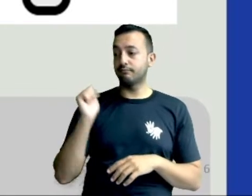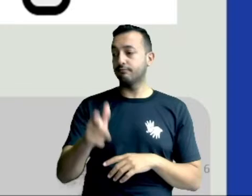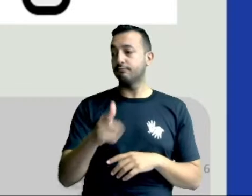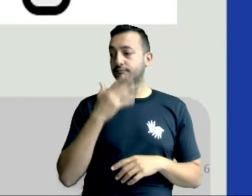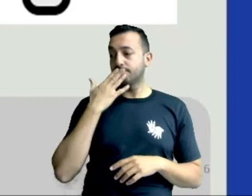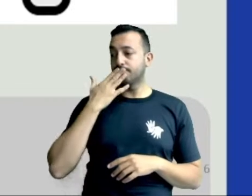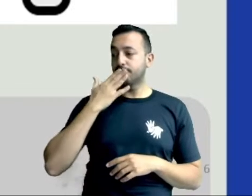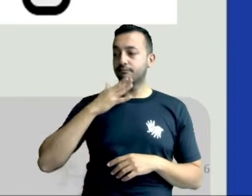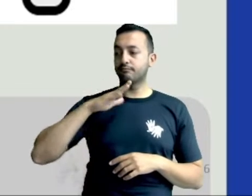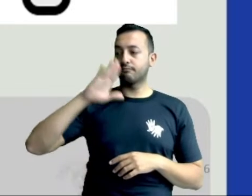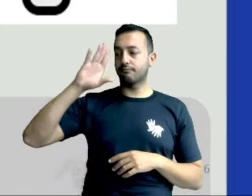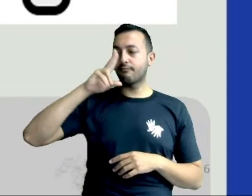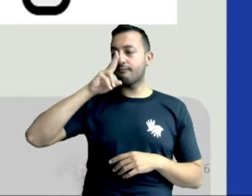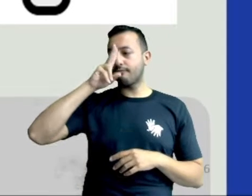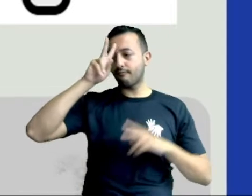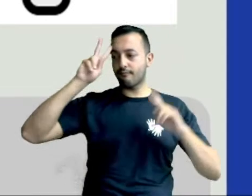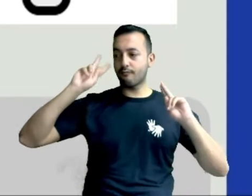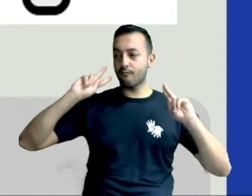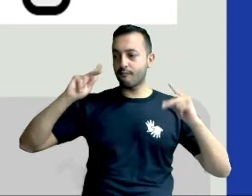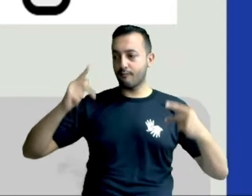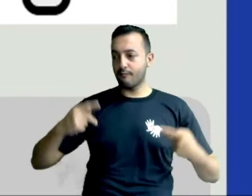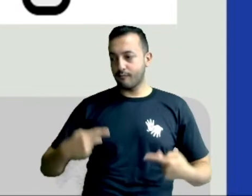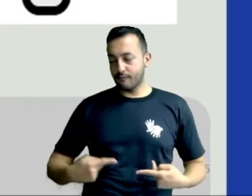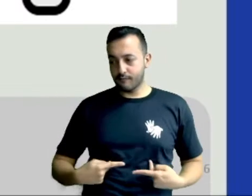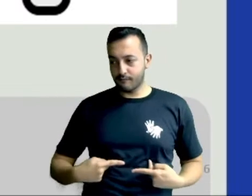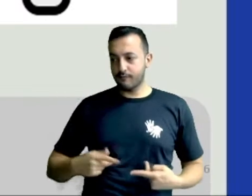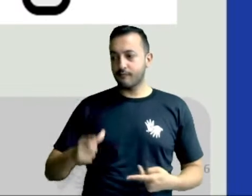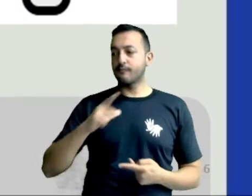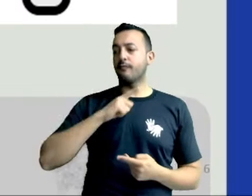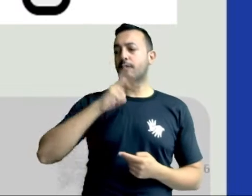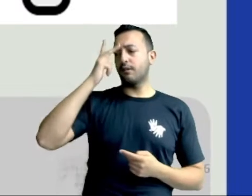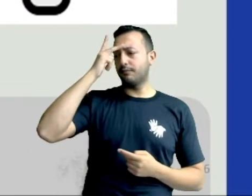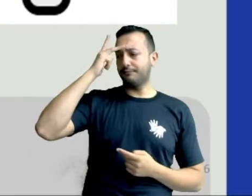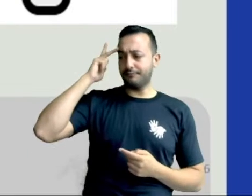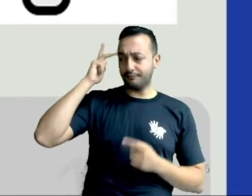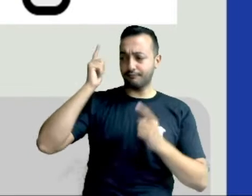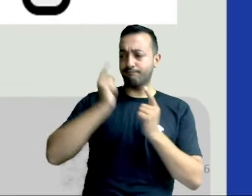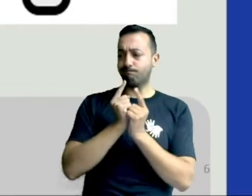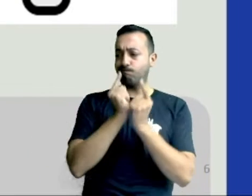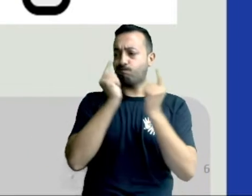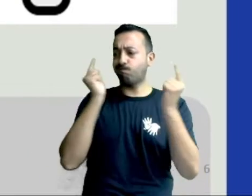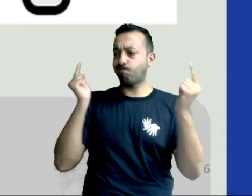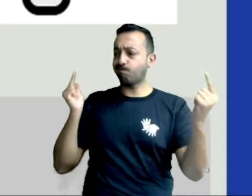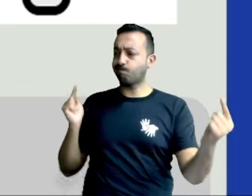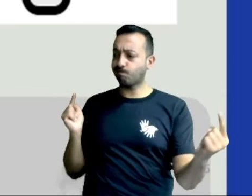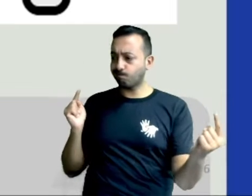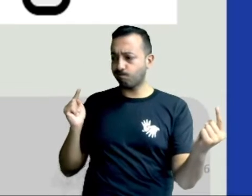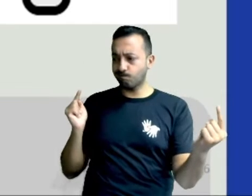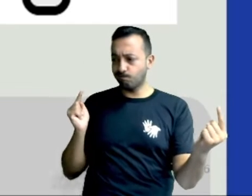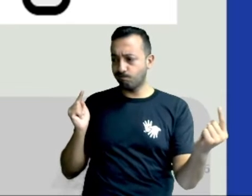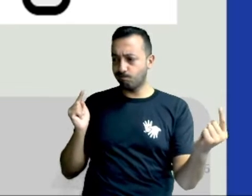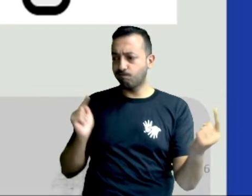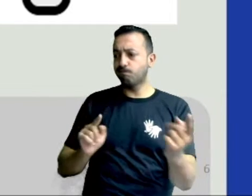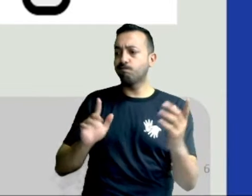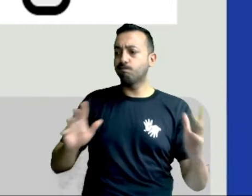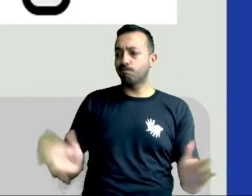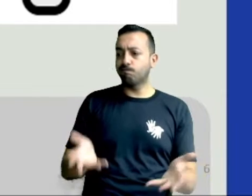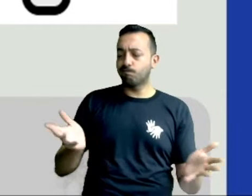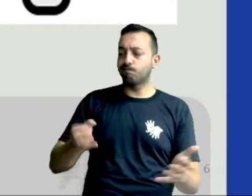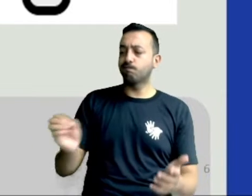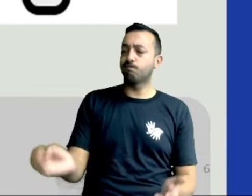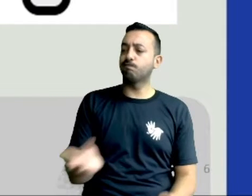prometia a força humana, e entre gente remota edificaram novo